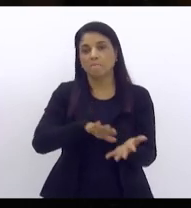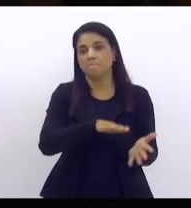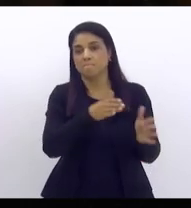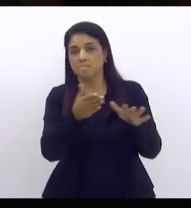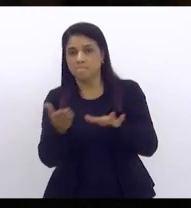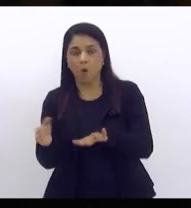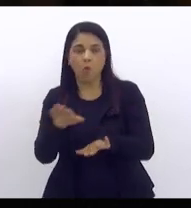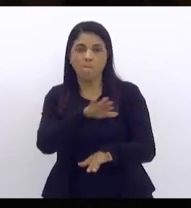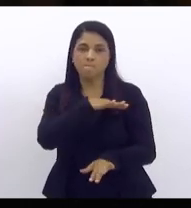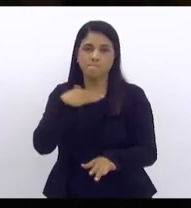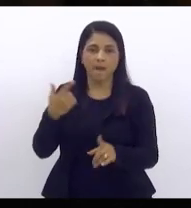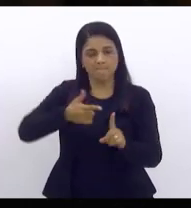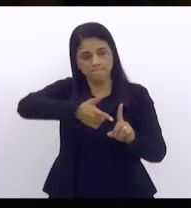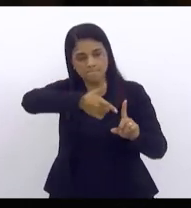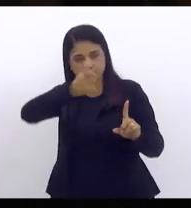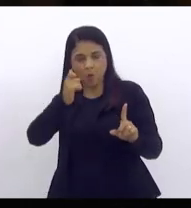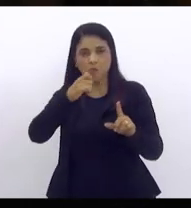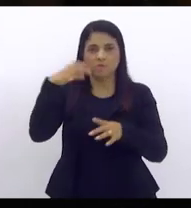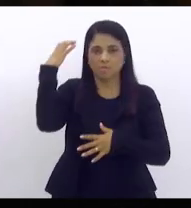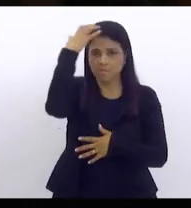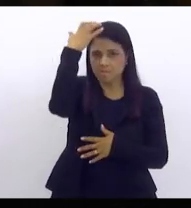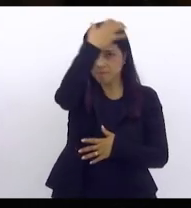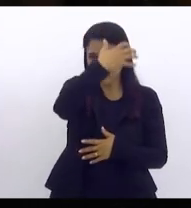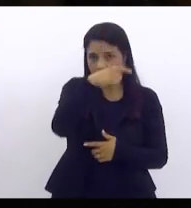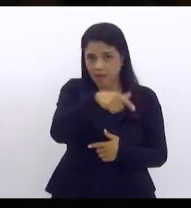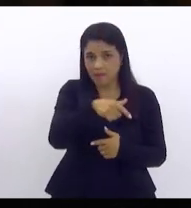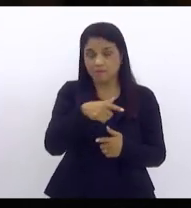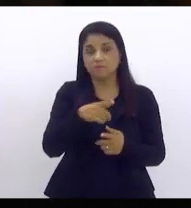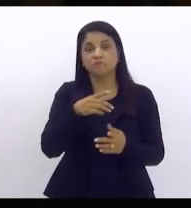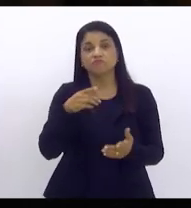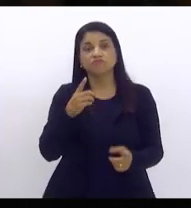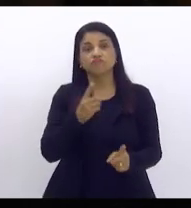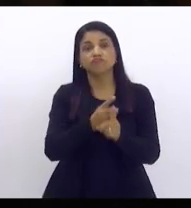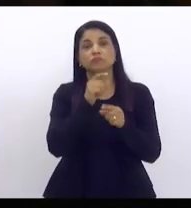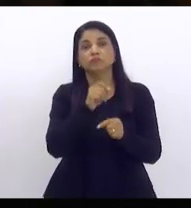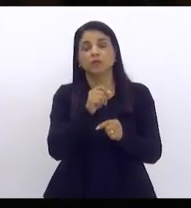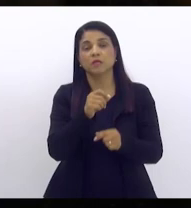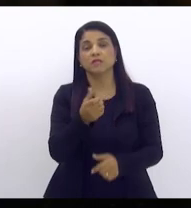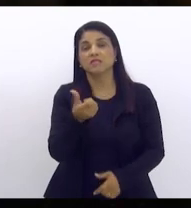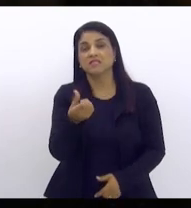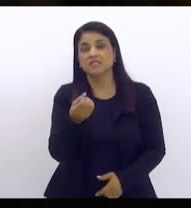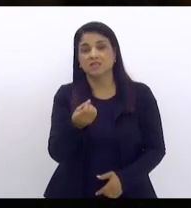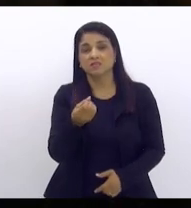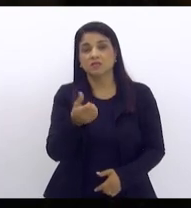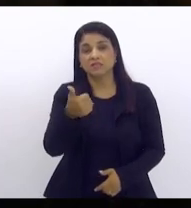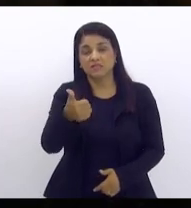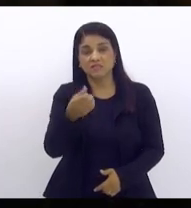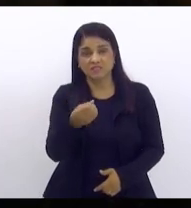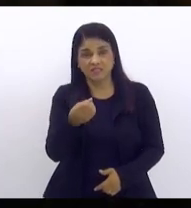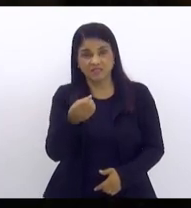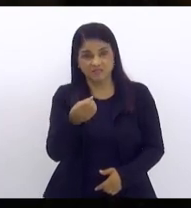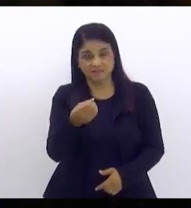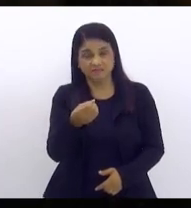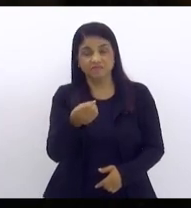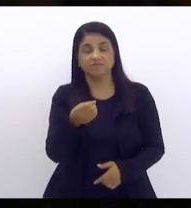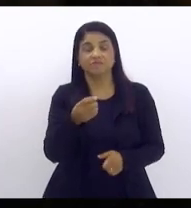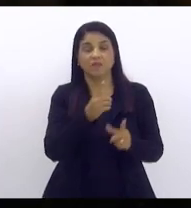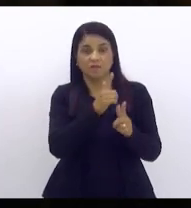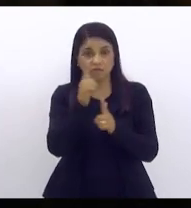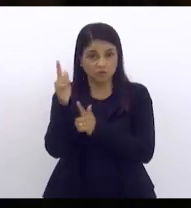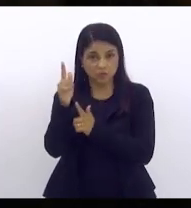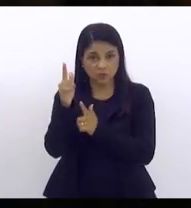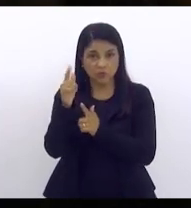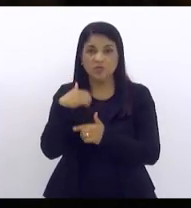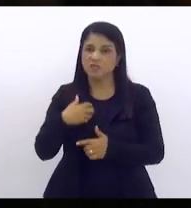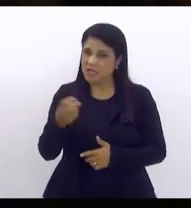descobertos 117 fuzis sem dar um tiro. Isso é inteligência, isso é informação, porque depois que o fuzil chega na